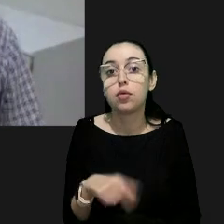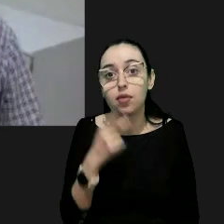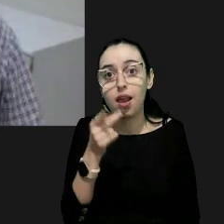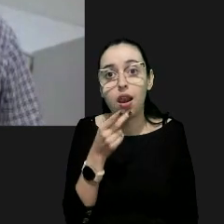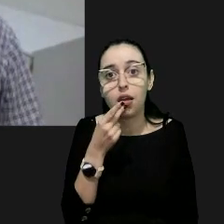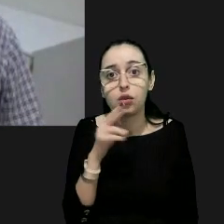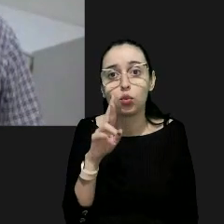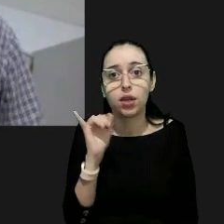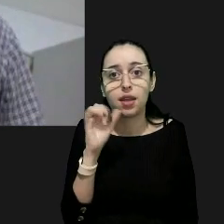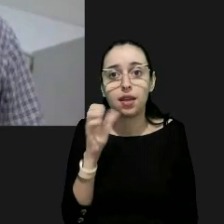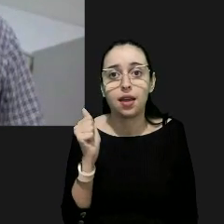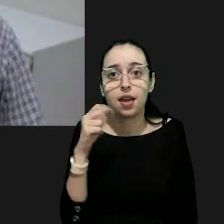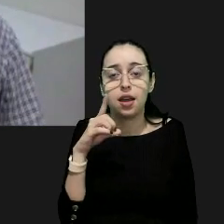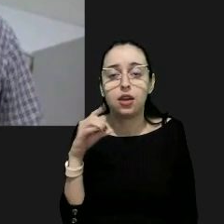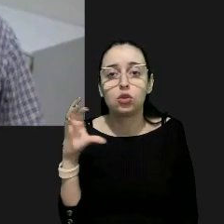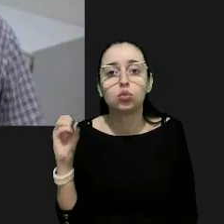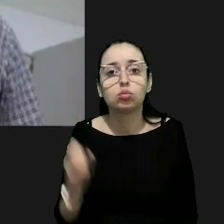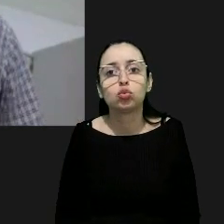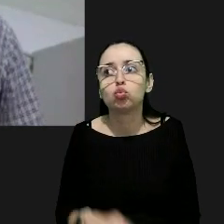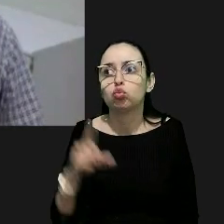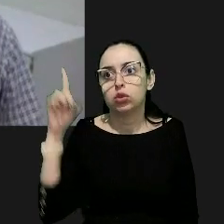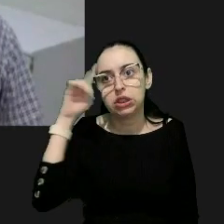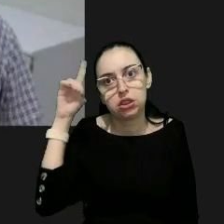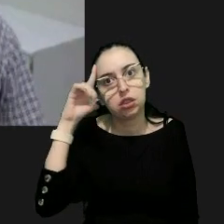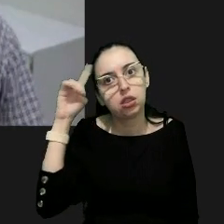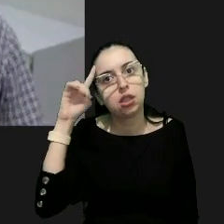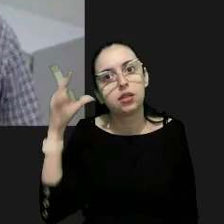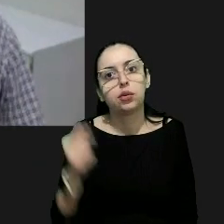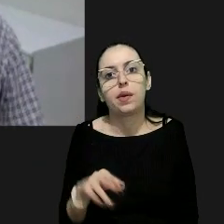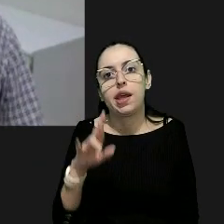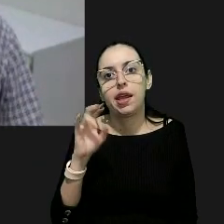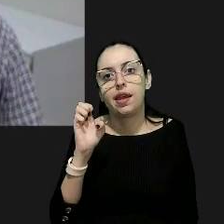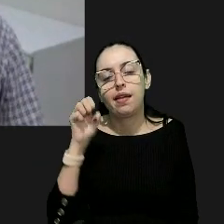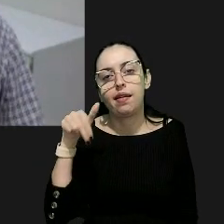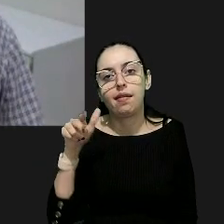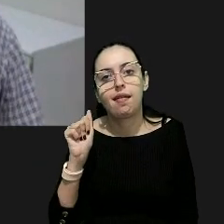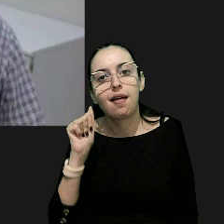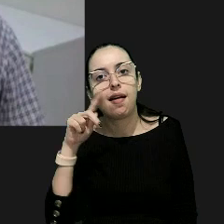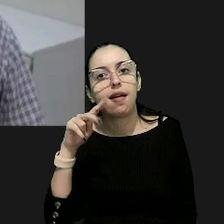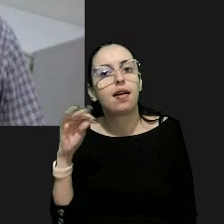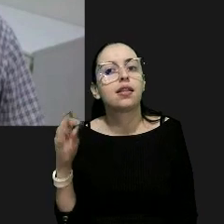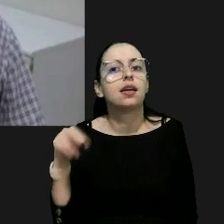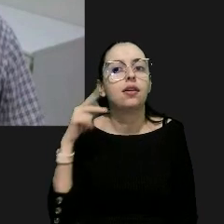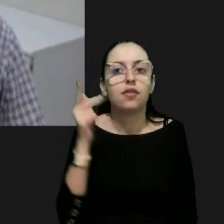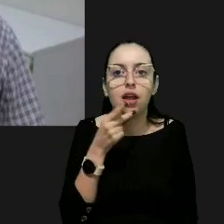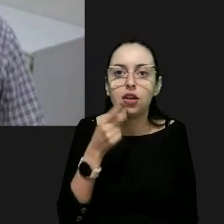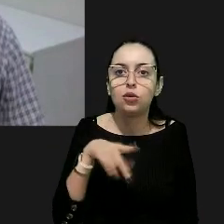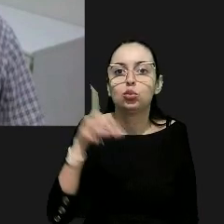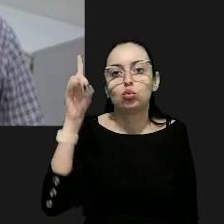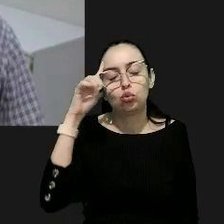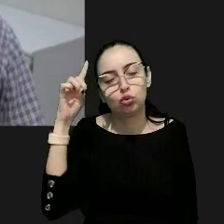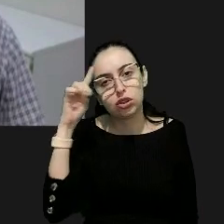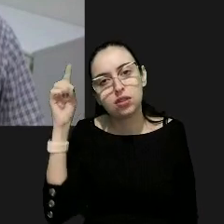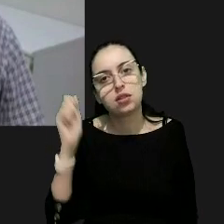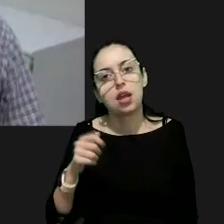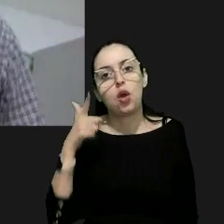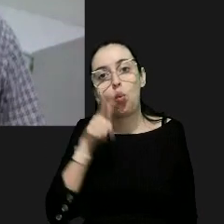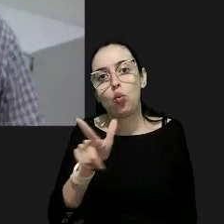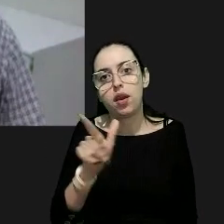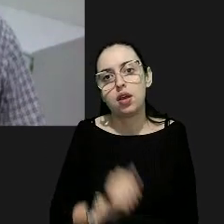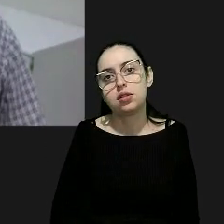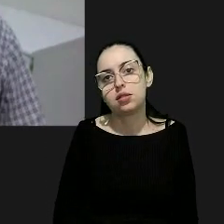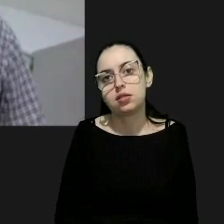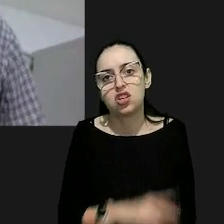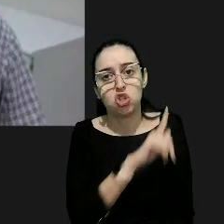que o Ricardo falou é todos os dias. Isso que você falou, Renata, é todos os dias.